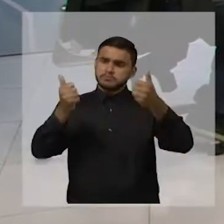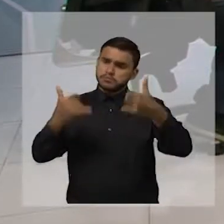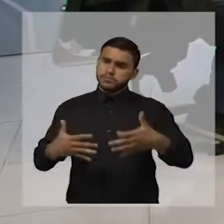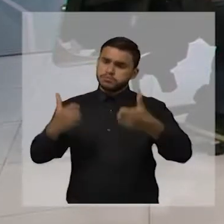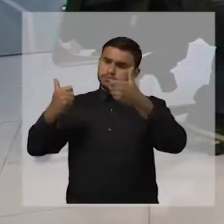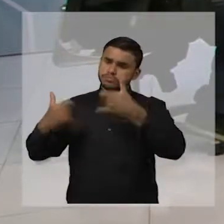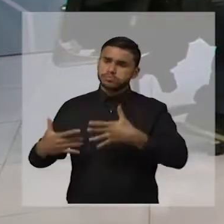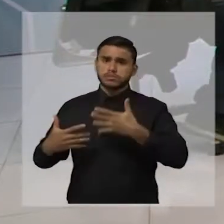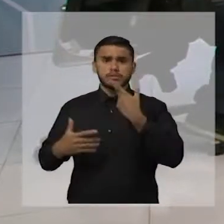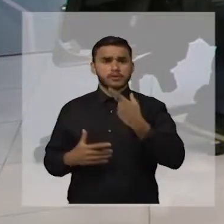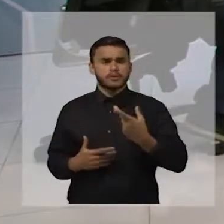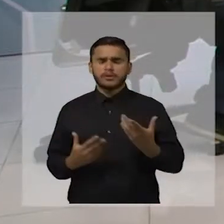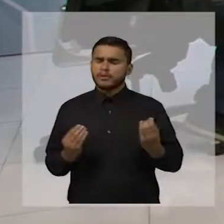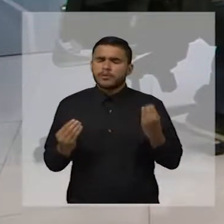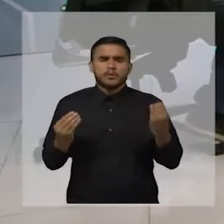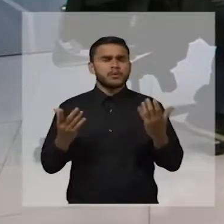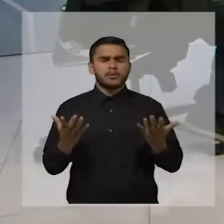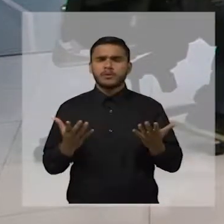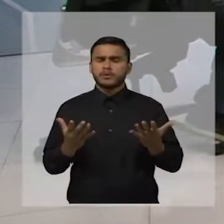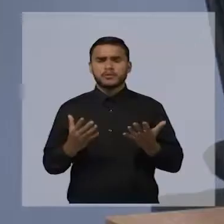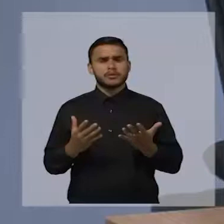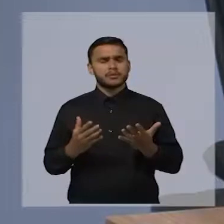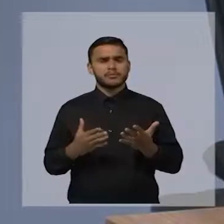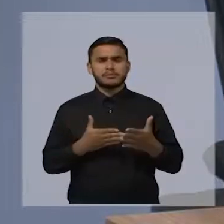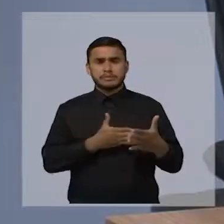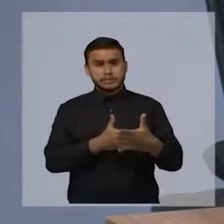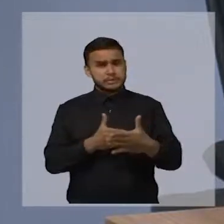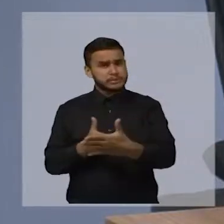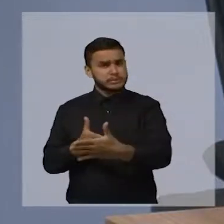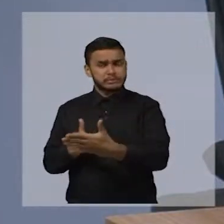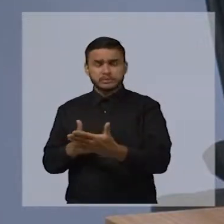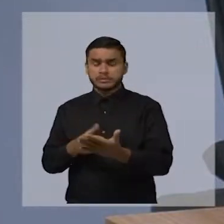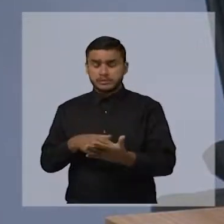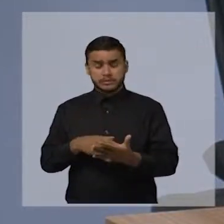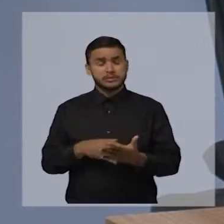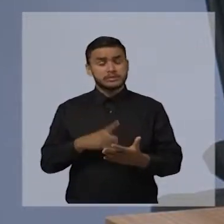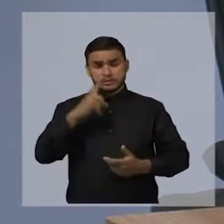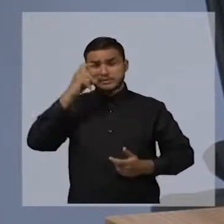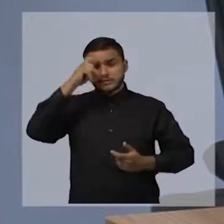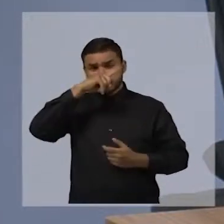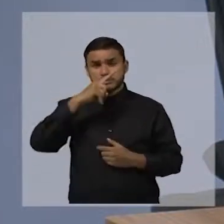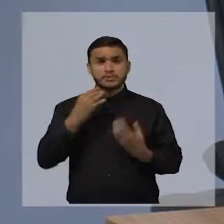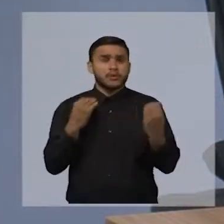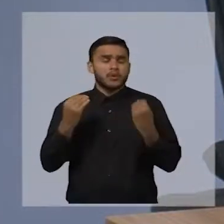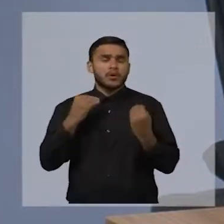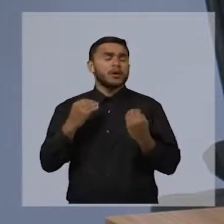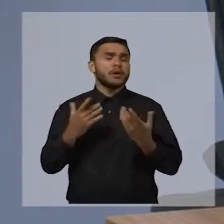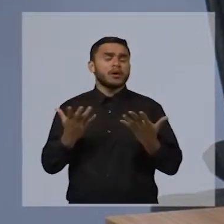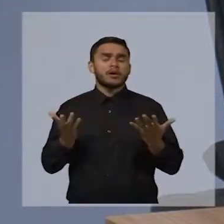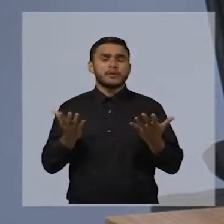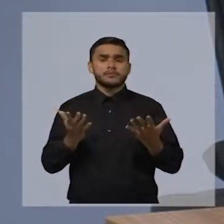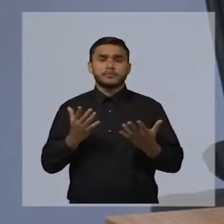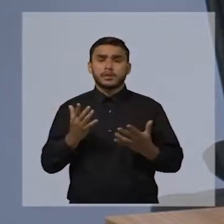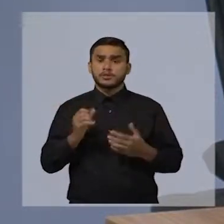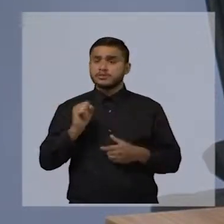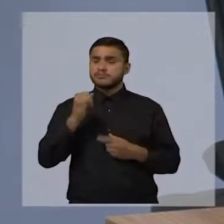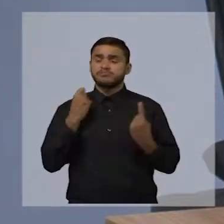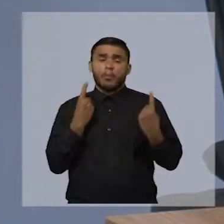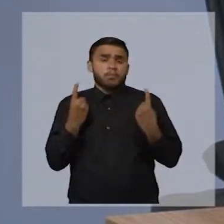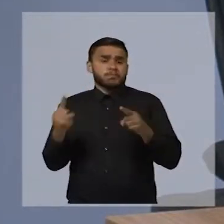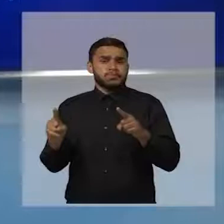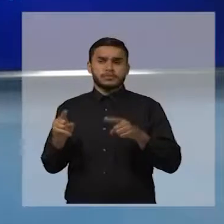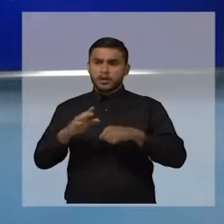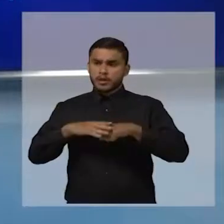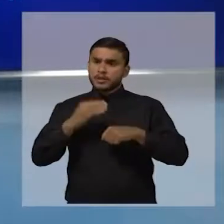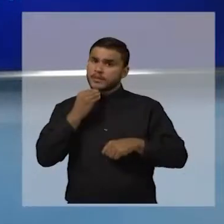bem, que foi a falha, a deficiência, muito provavelmente na gestão, ou por omissão, de